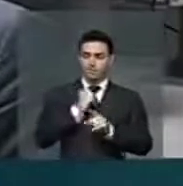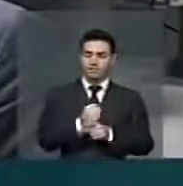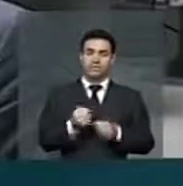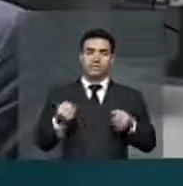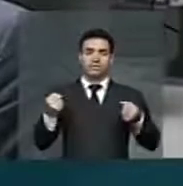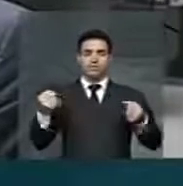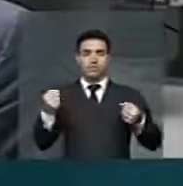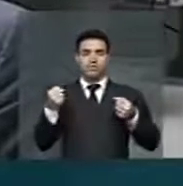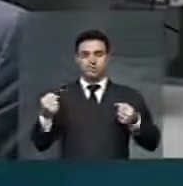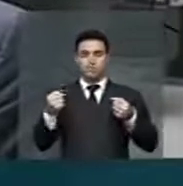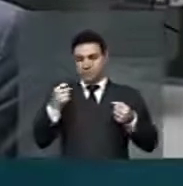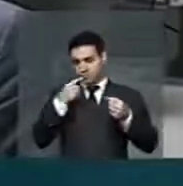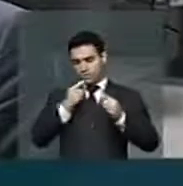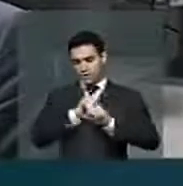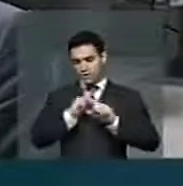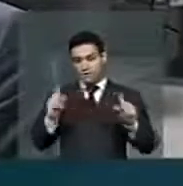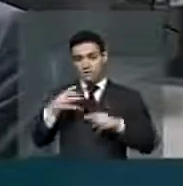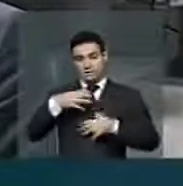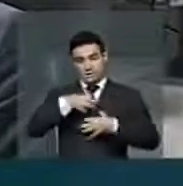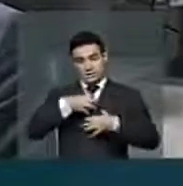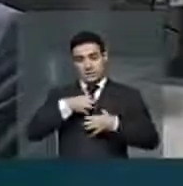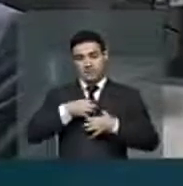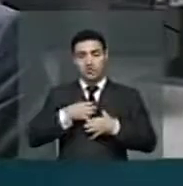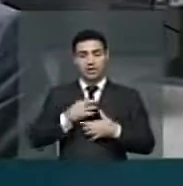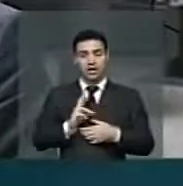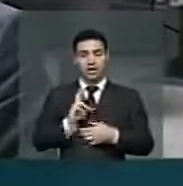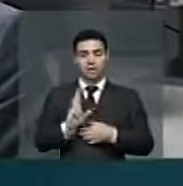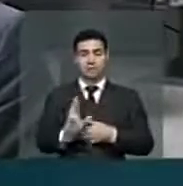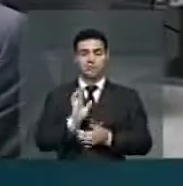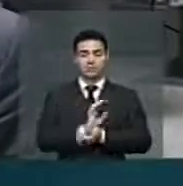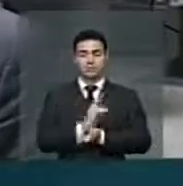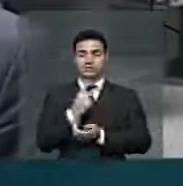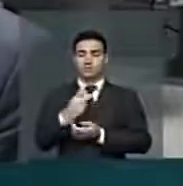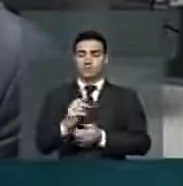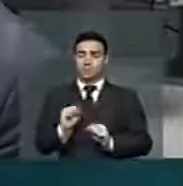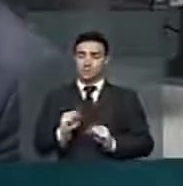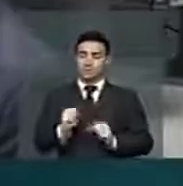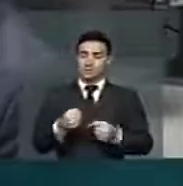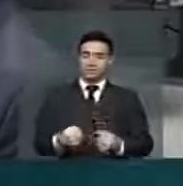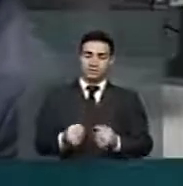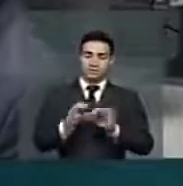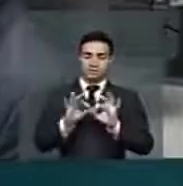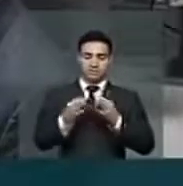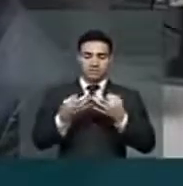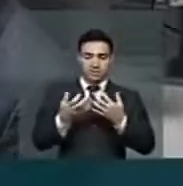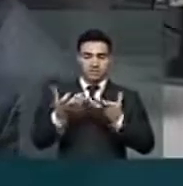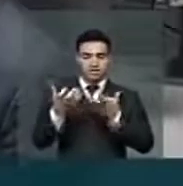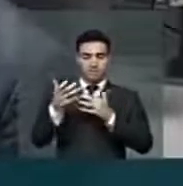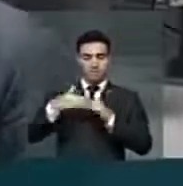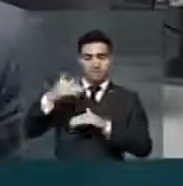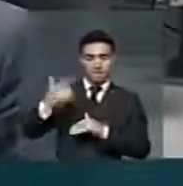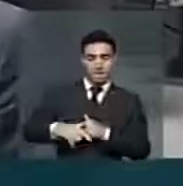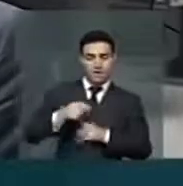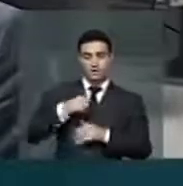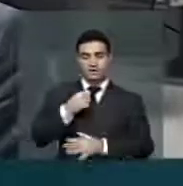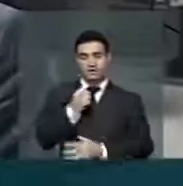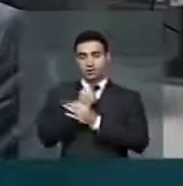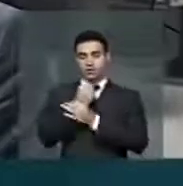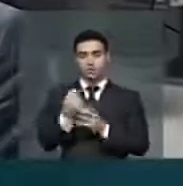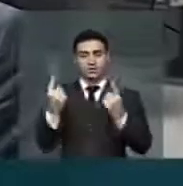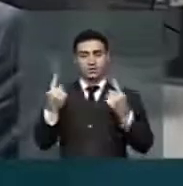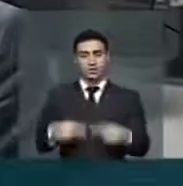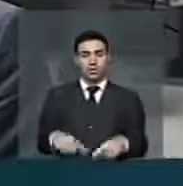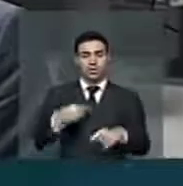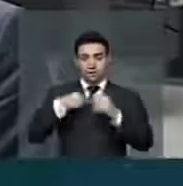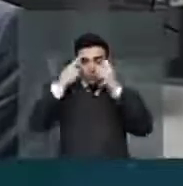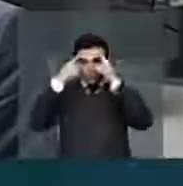últimos dias, se sente representada pela sua defesa, pela família, por mais segurança, contra a violência e,